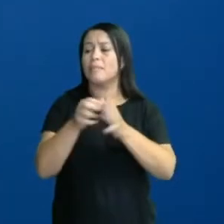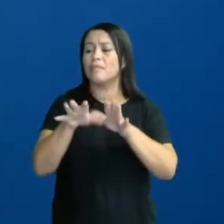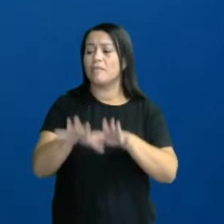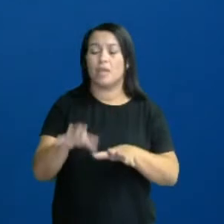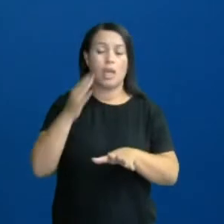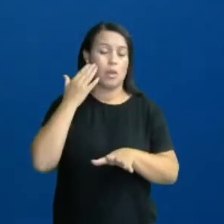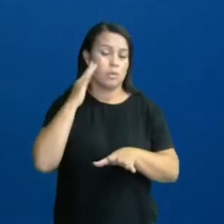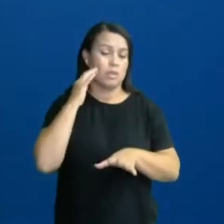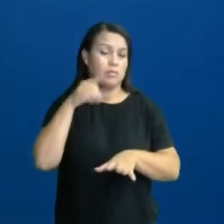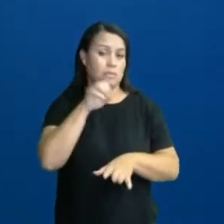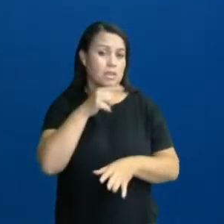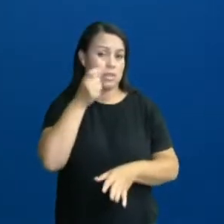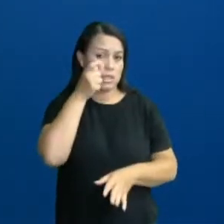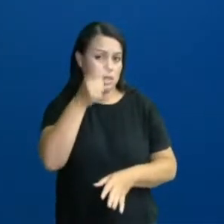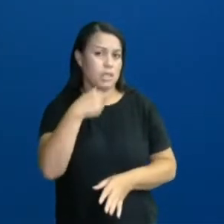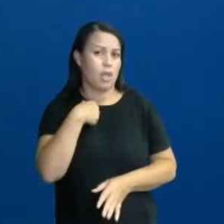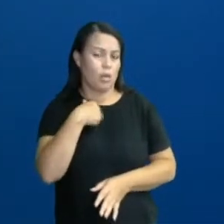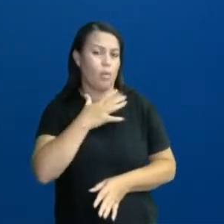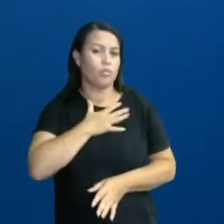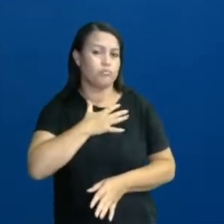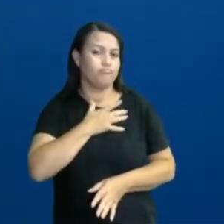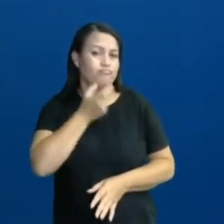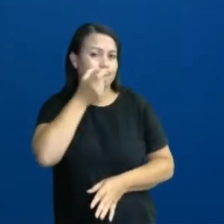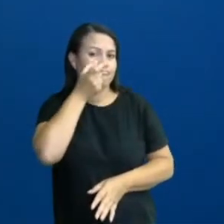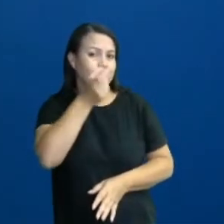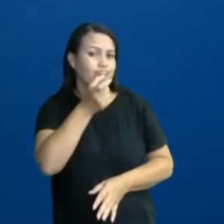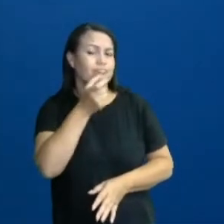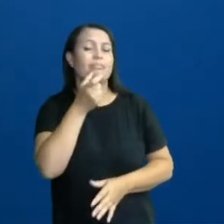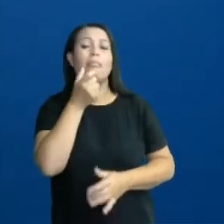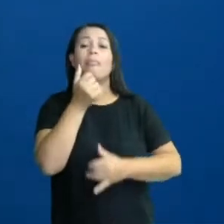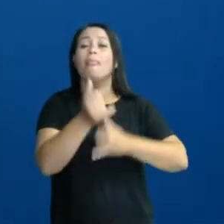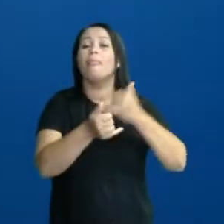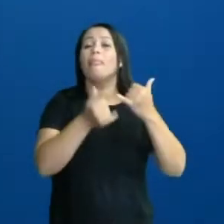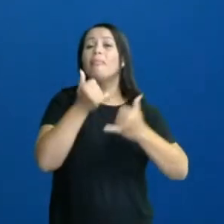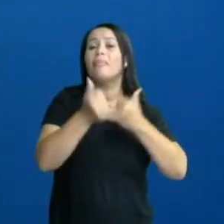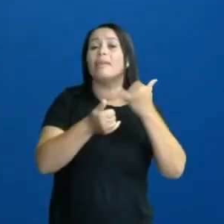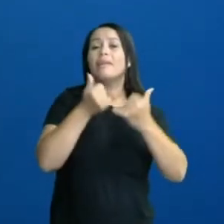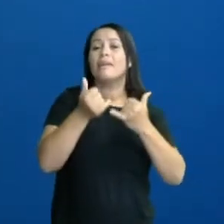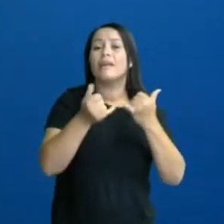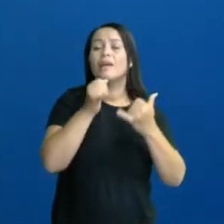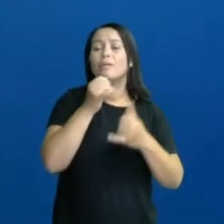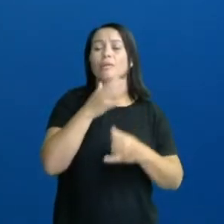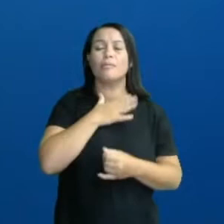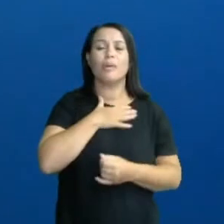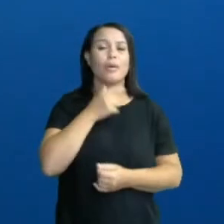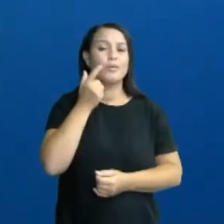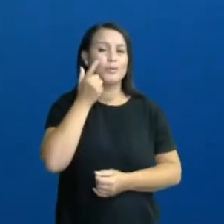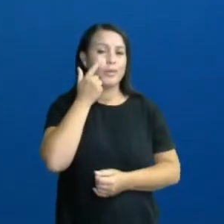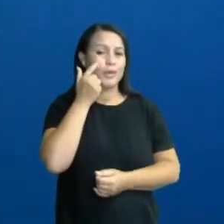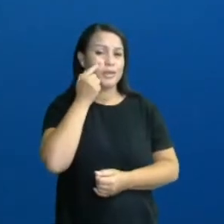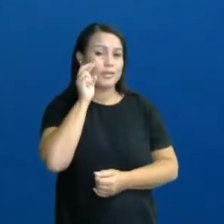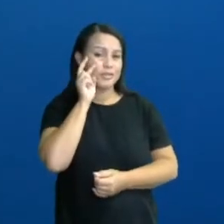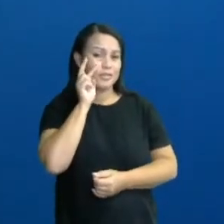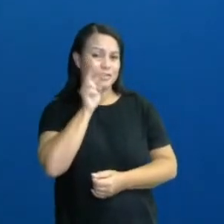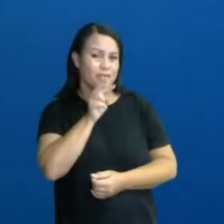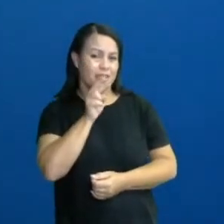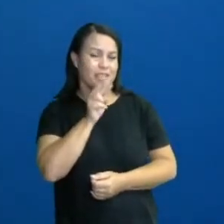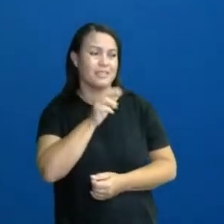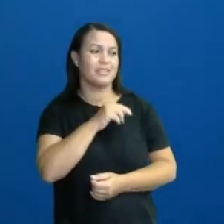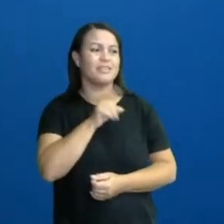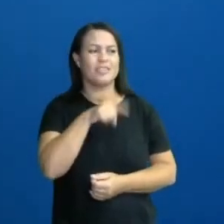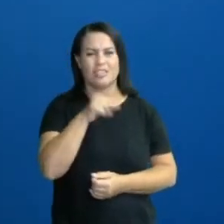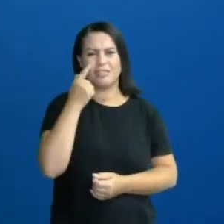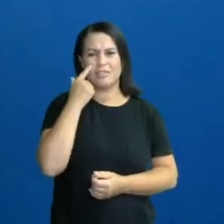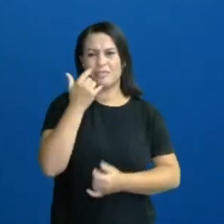sei vocês, tá? Mas eu, brincando daquele joguinho assim, os que os meus olhinhos veem, né? Não sei se vocês já viram